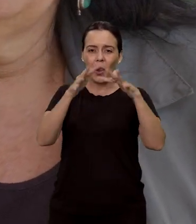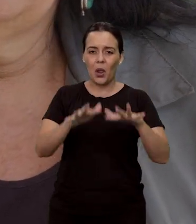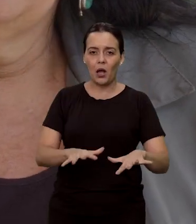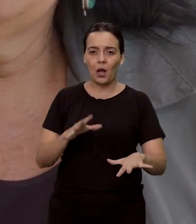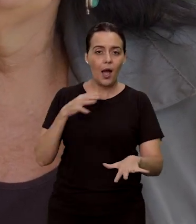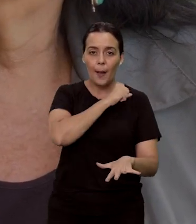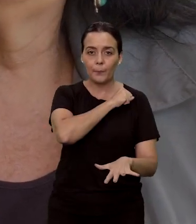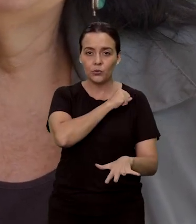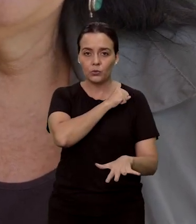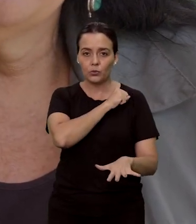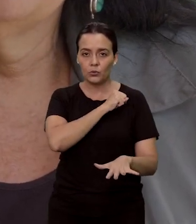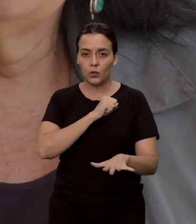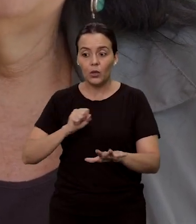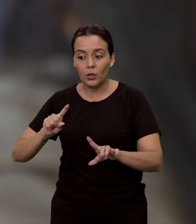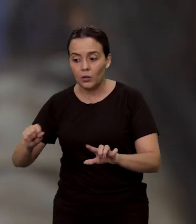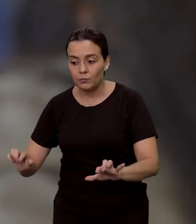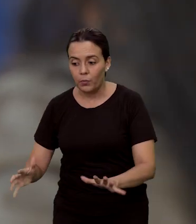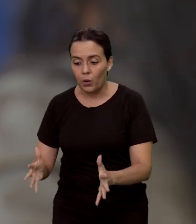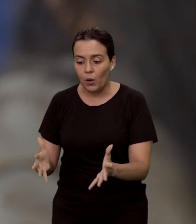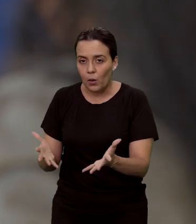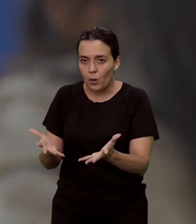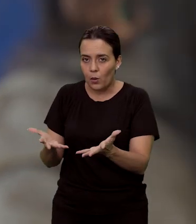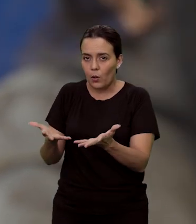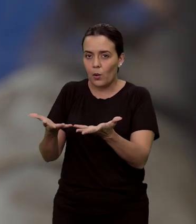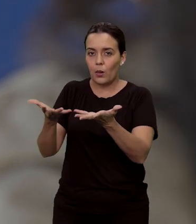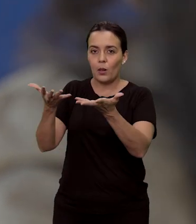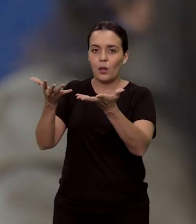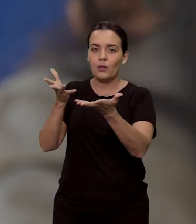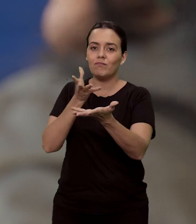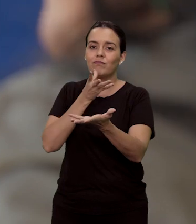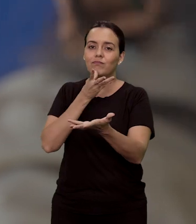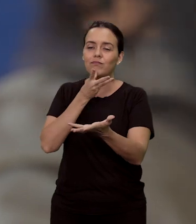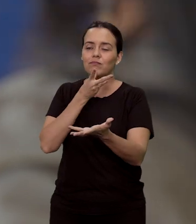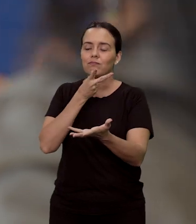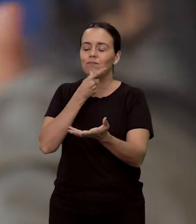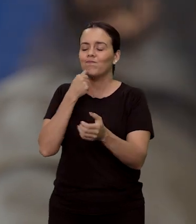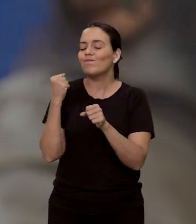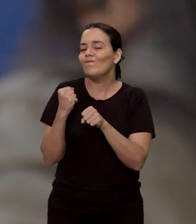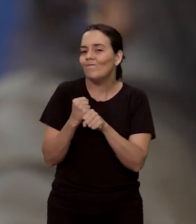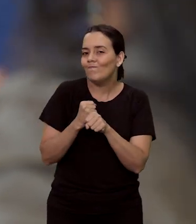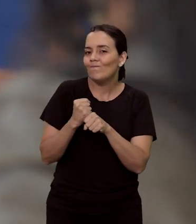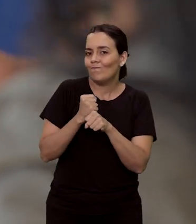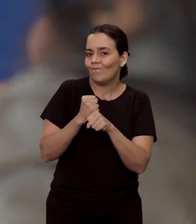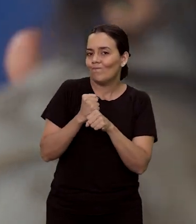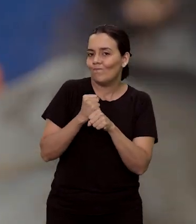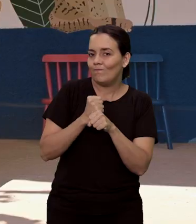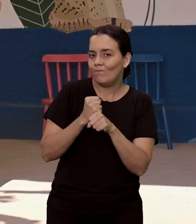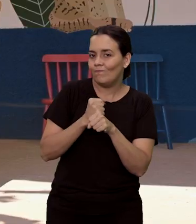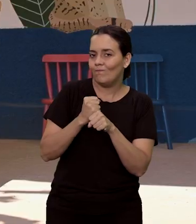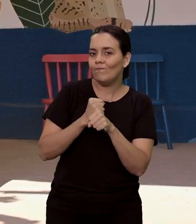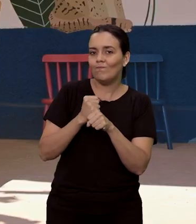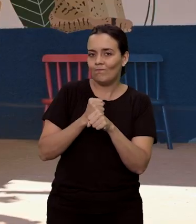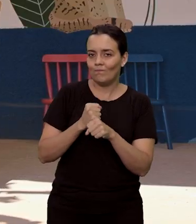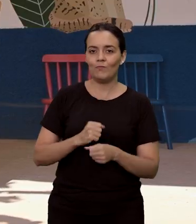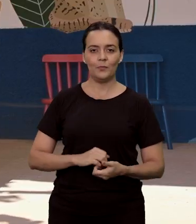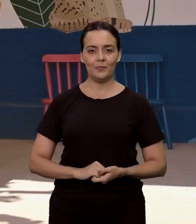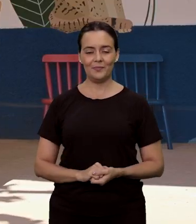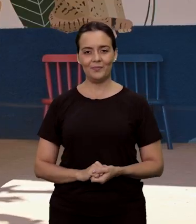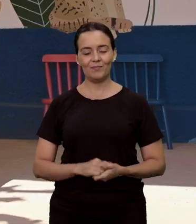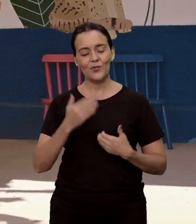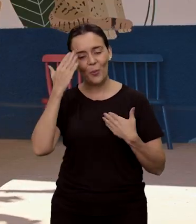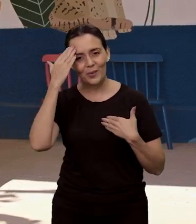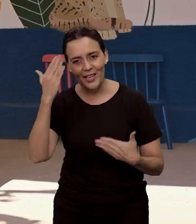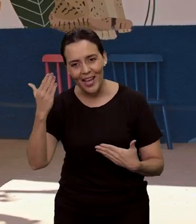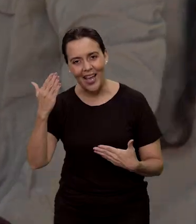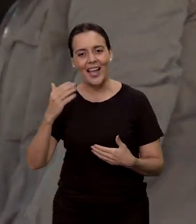rápido. Recuperar, reverter, são anos e anos. Às vezes é até irreversível. Valeu, Amanda,